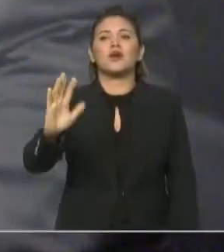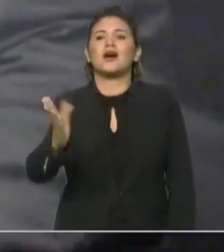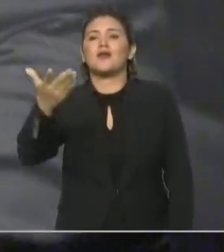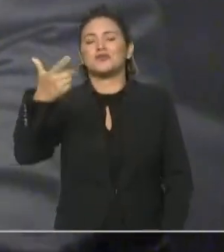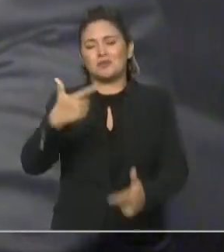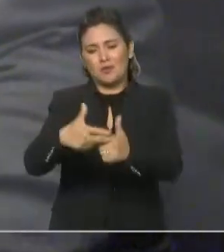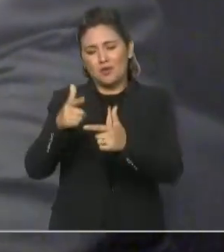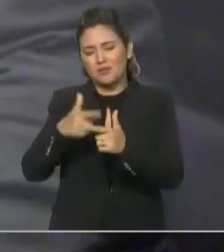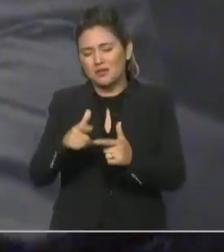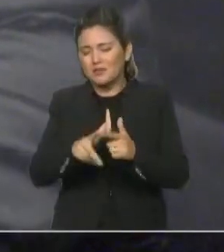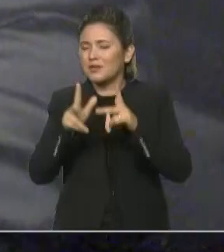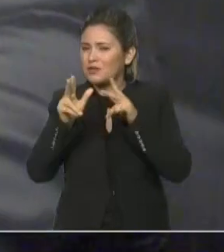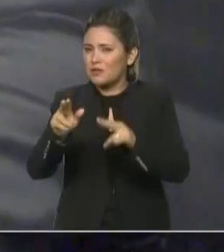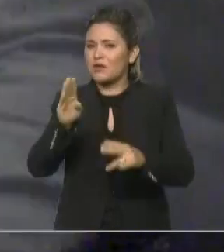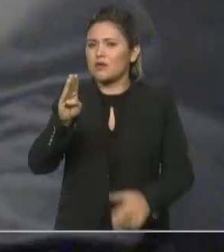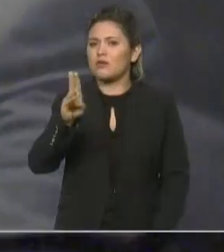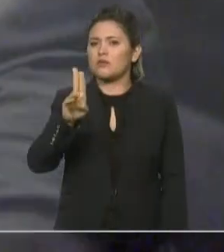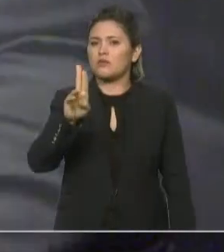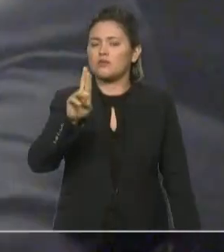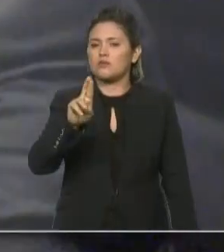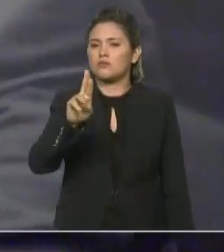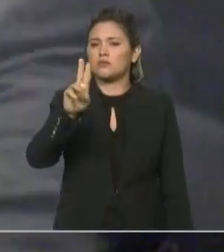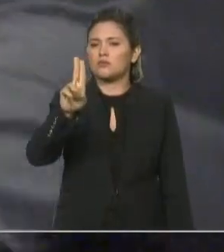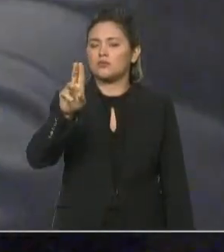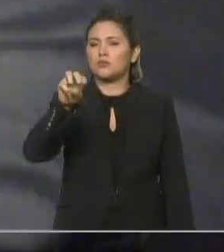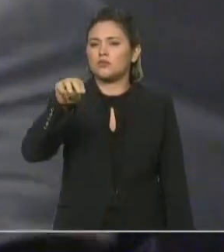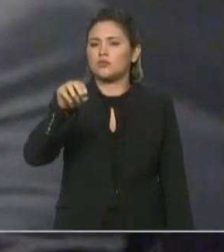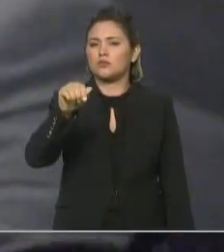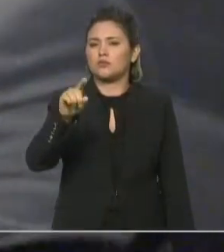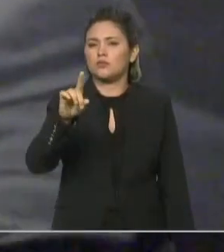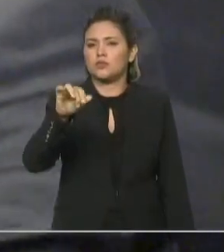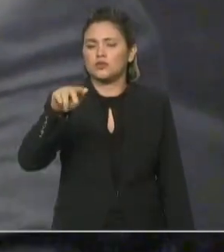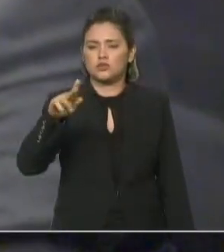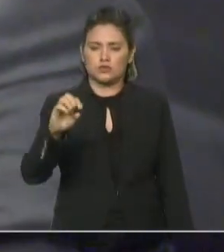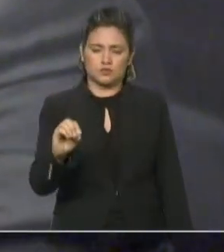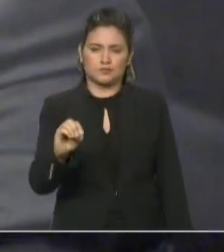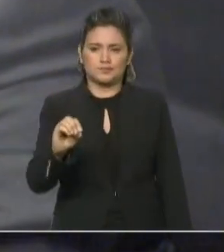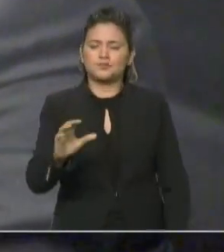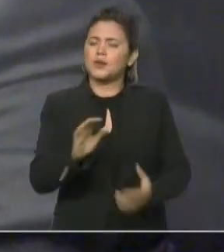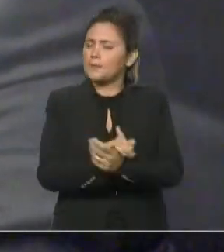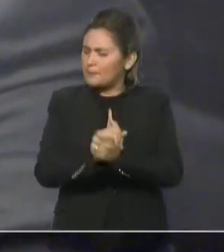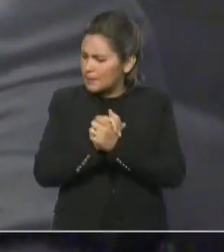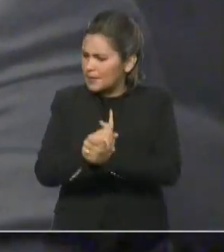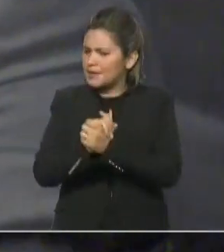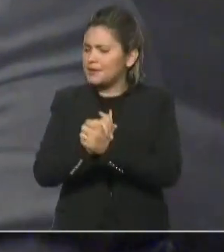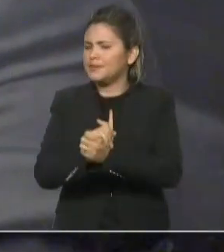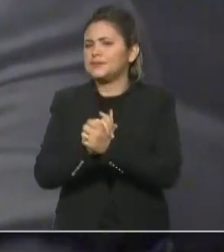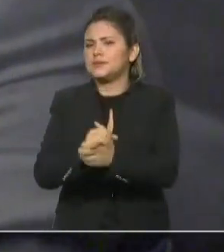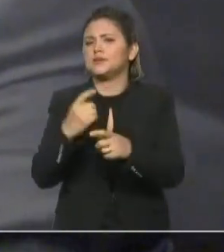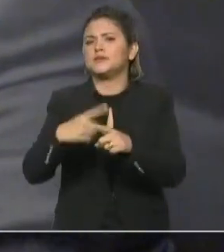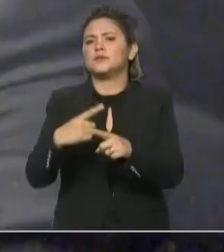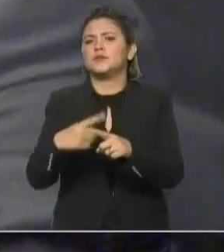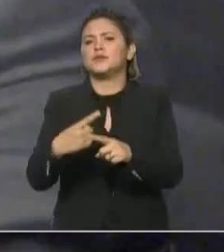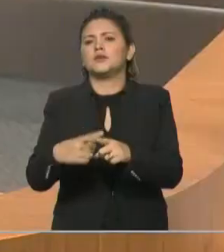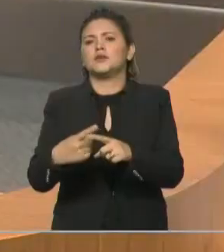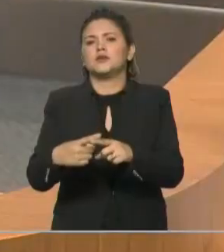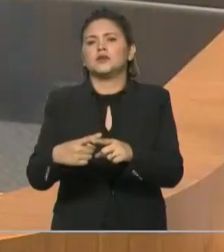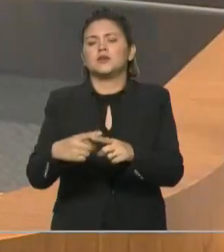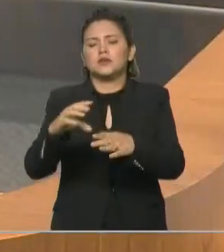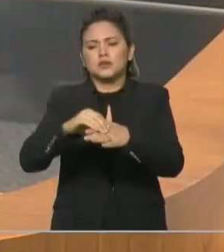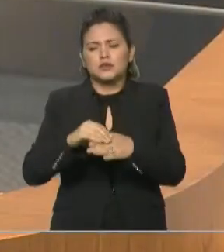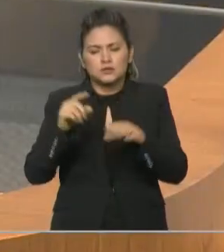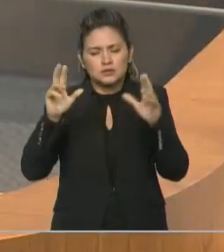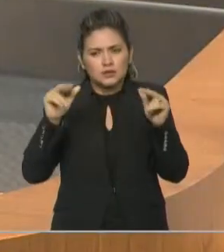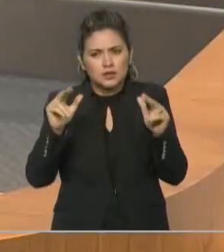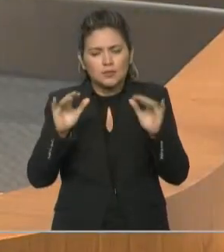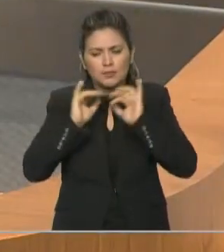Portanto, parabenizo Vossa Excelência por trazer esse tema e essa preocupação à Assembleia Legislativa do Maranhão. Obrigado. Tanto